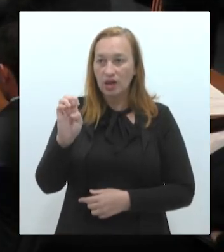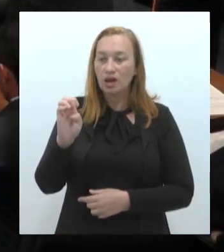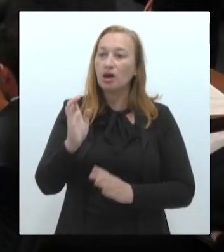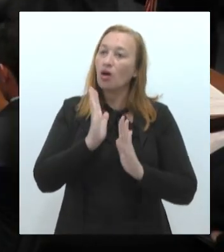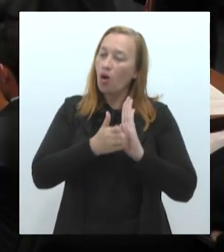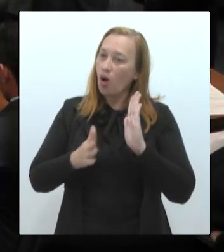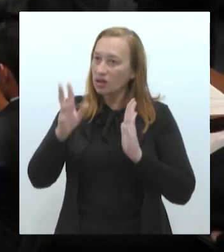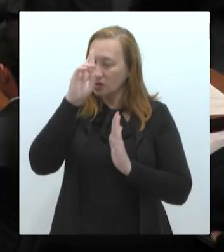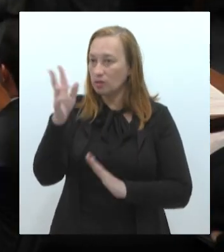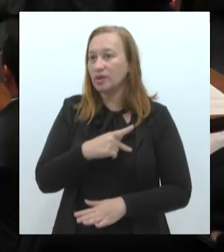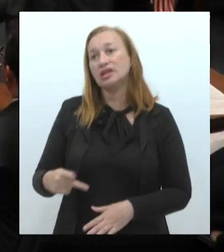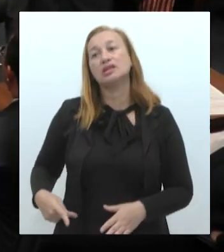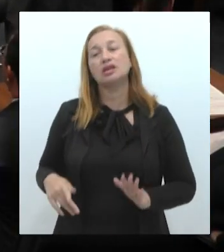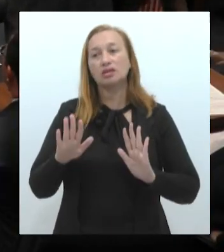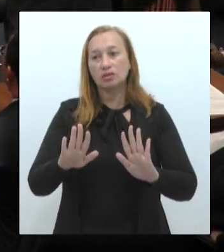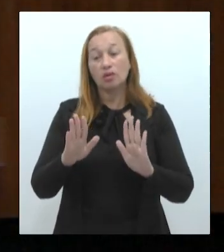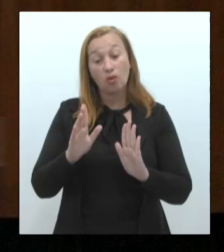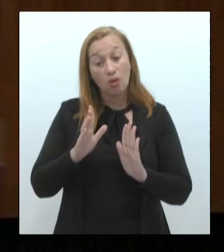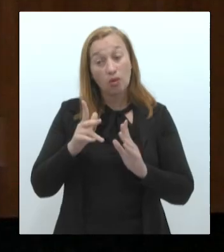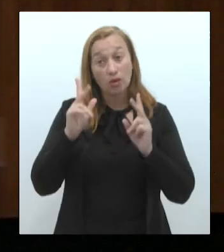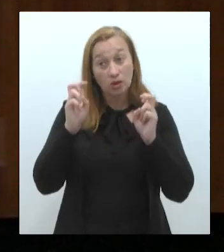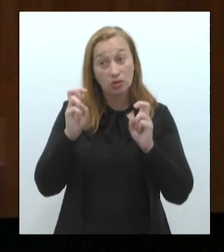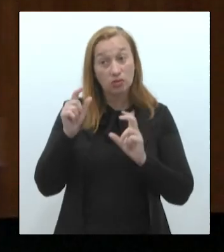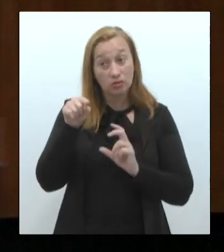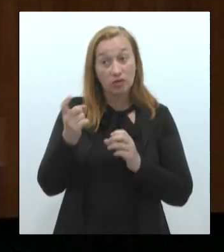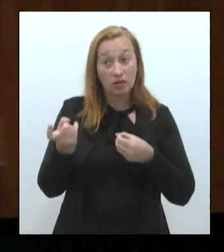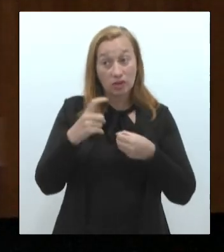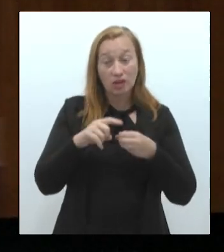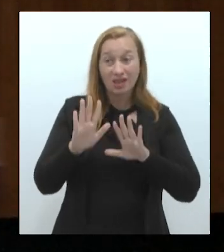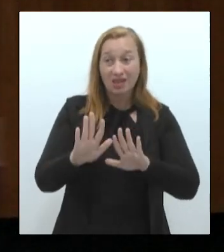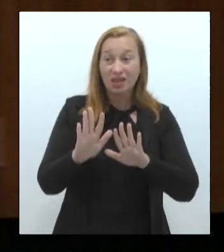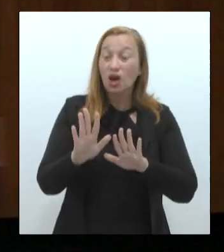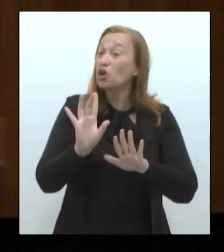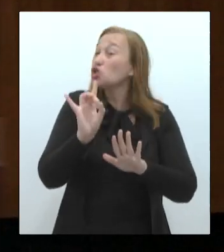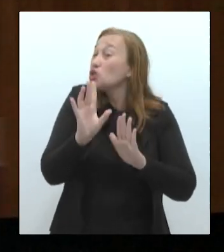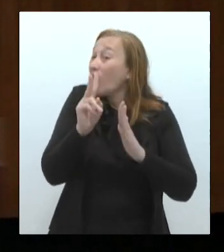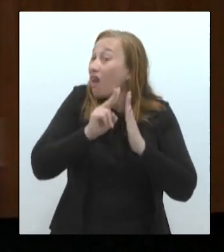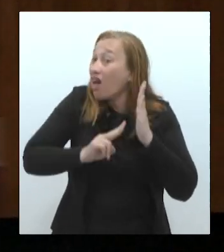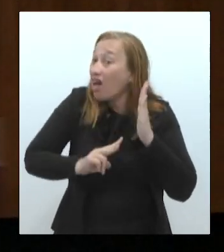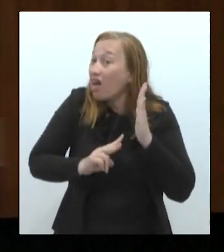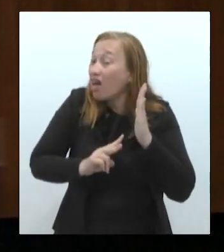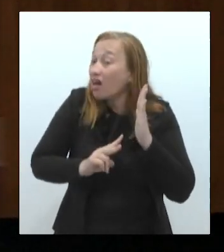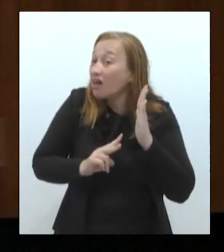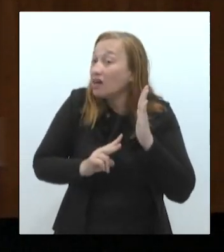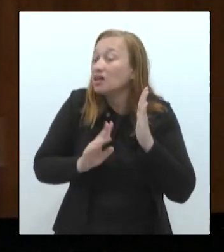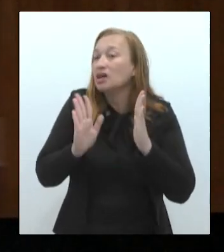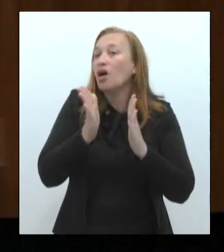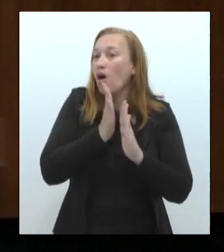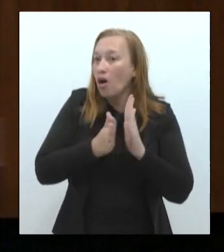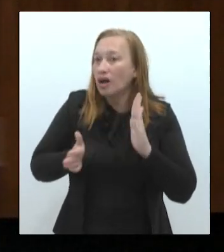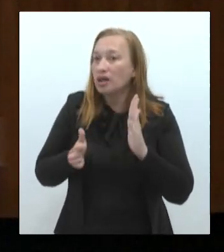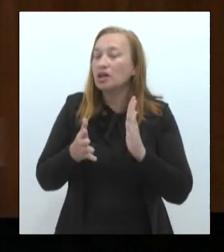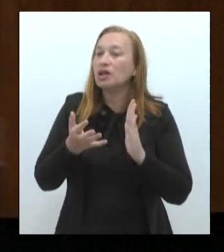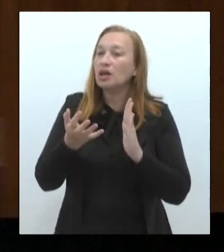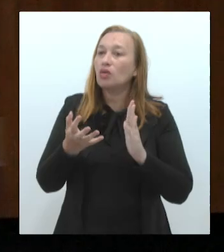Questão de ordem, em cima da matéria. Senão você vai votar a matéria. Não, eu ia só ler. Só a questão de ordem. Eu coloquei uma emenda